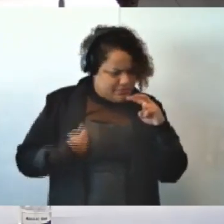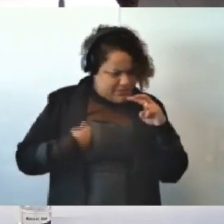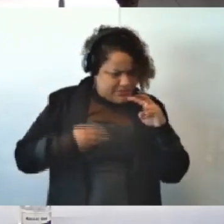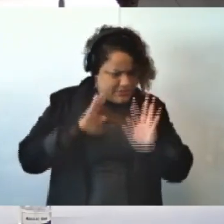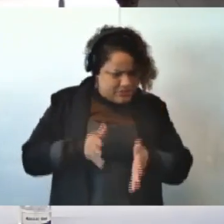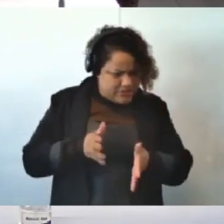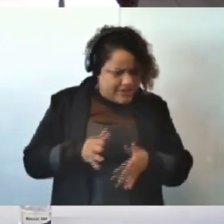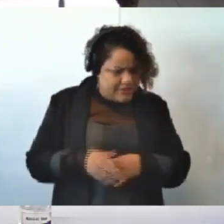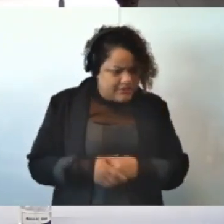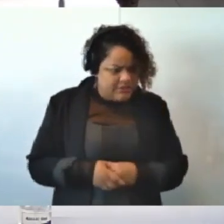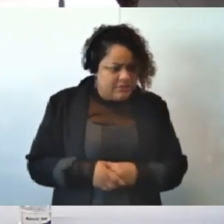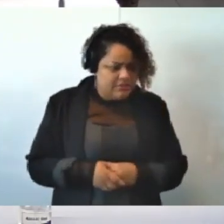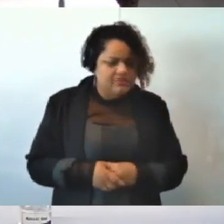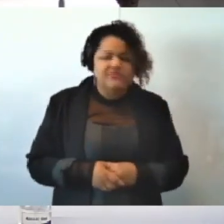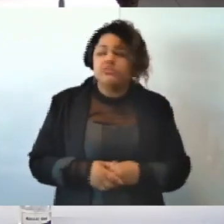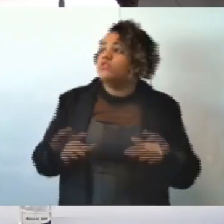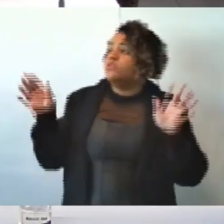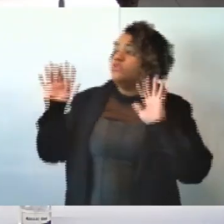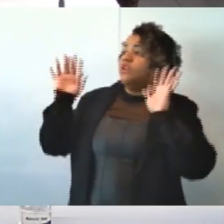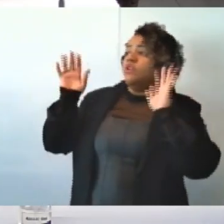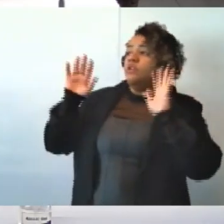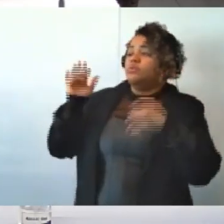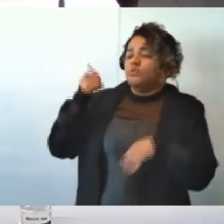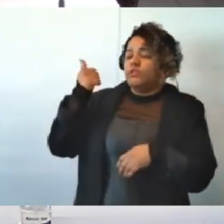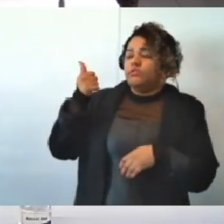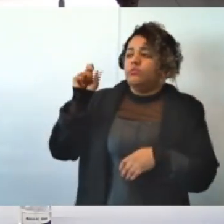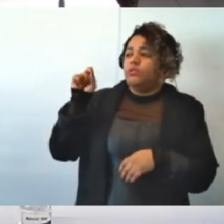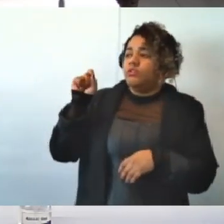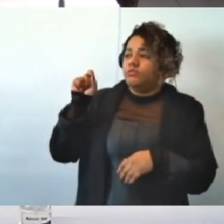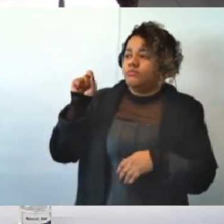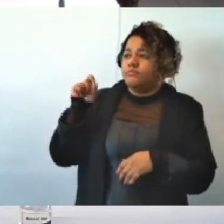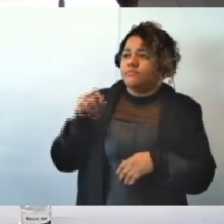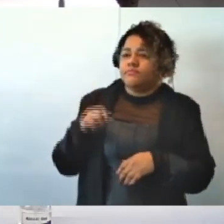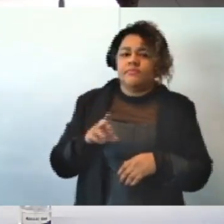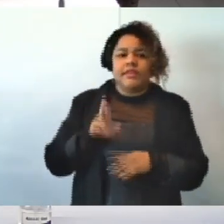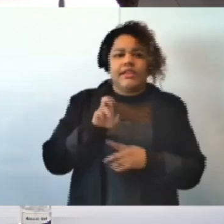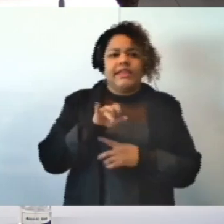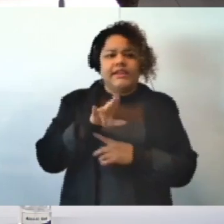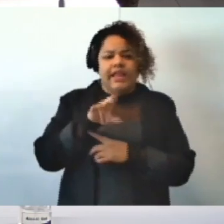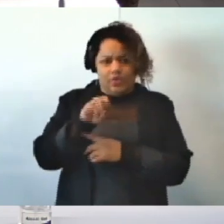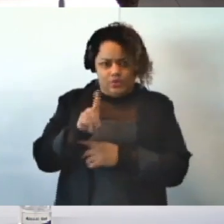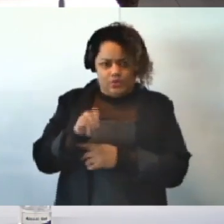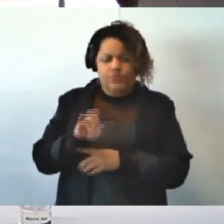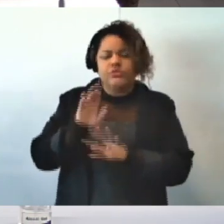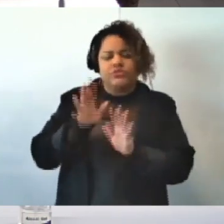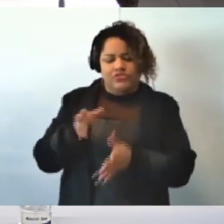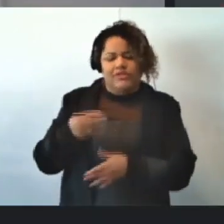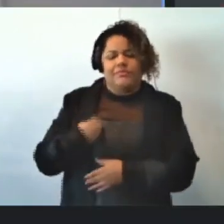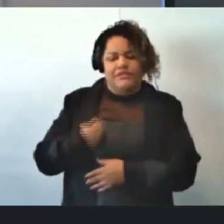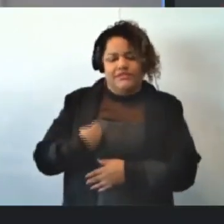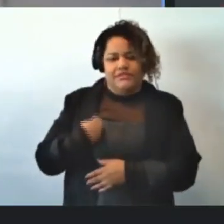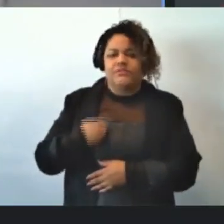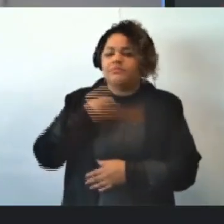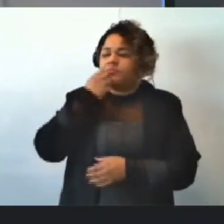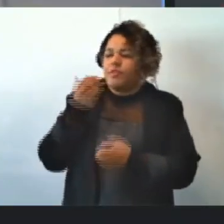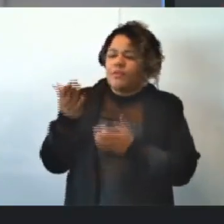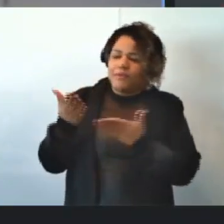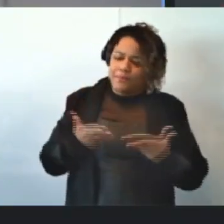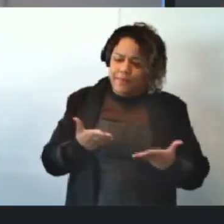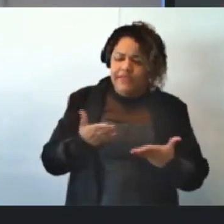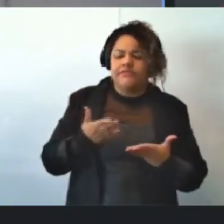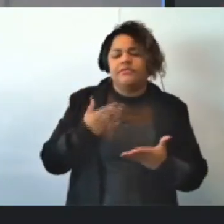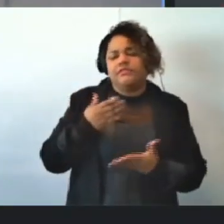Fernando? Opa. Oi, oi. Presidente, pois não? Ah, o Reinaldo já está aí, sim. Já estamos por aqui, presidente. Seja bem-vindo, vereador Reinaldo